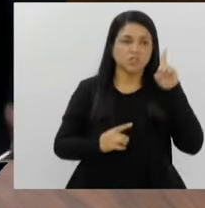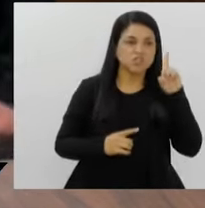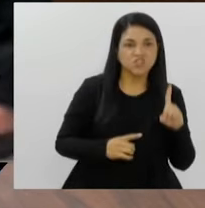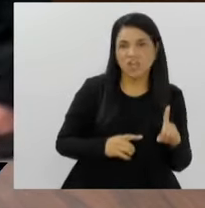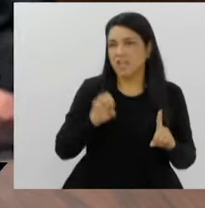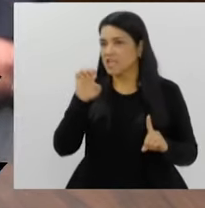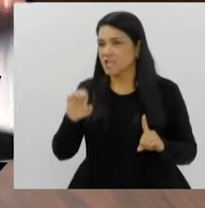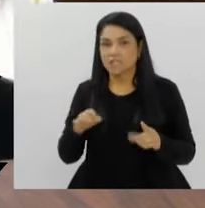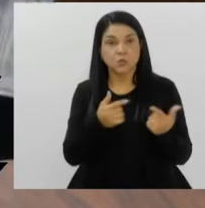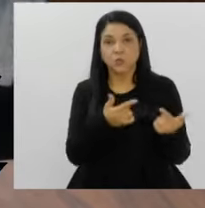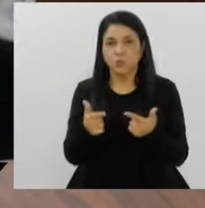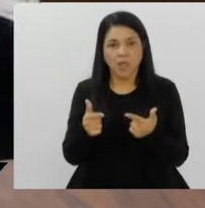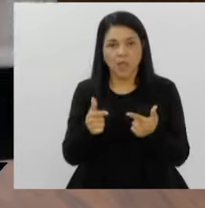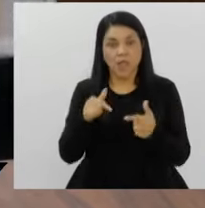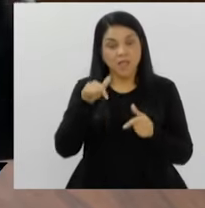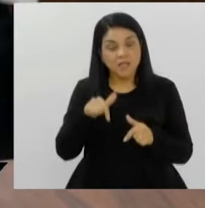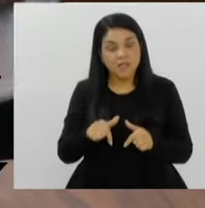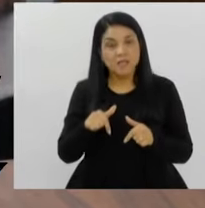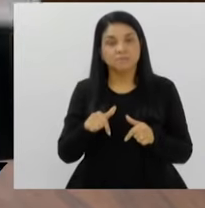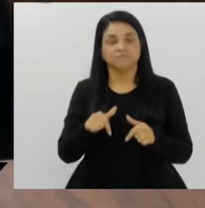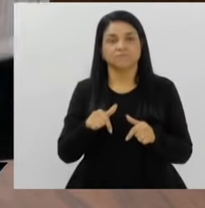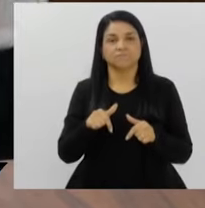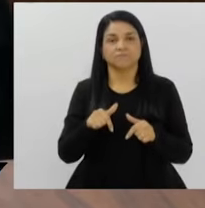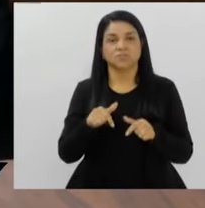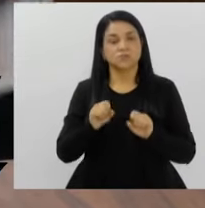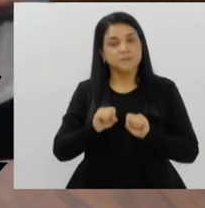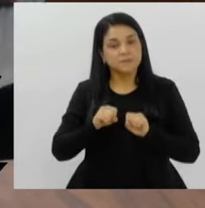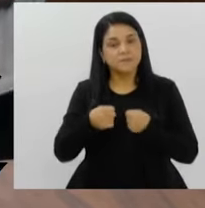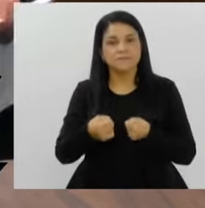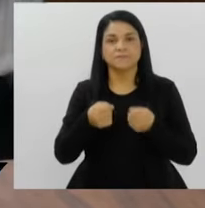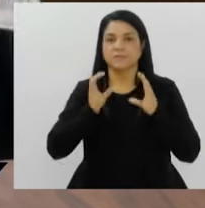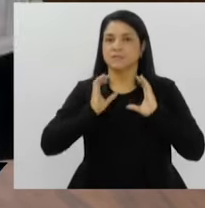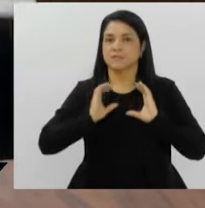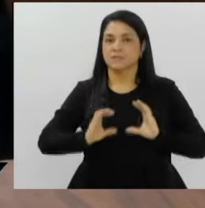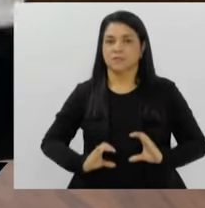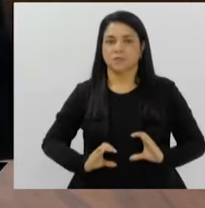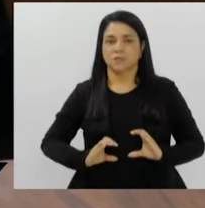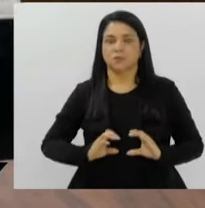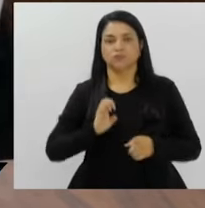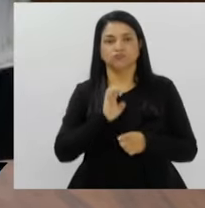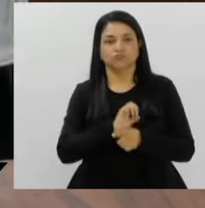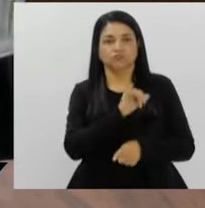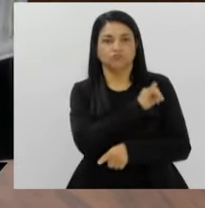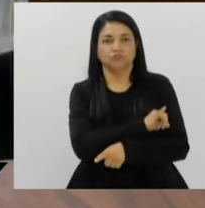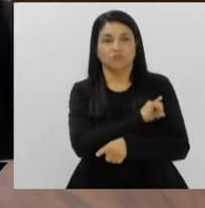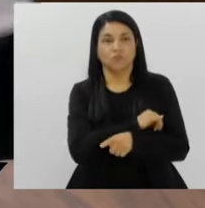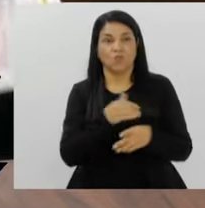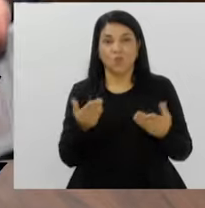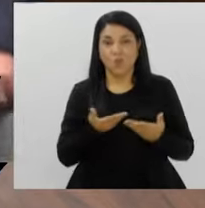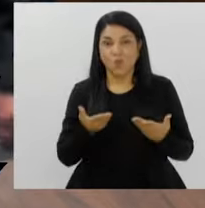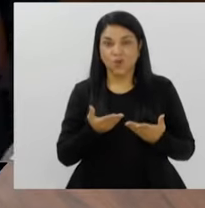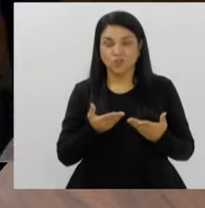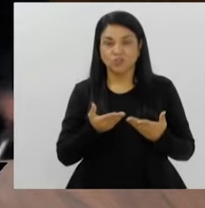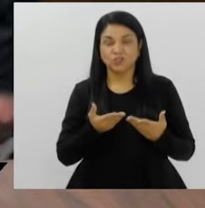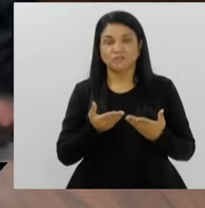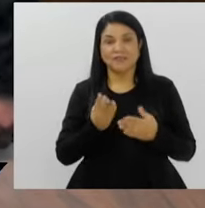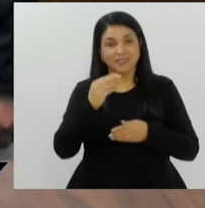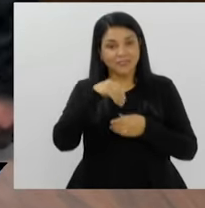esquerda. Aqui tem o cidadão de bem do estado do Rio de Janeiro, que hoje é prisioneiro desses